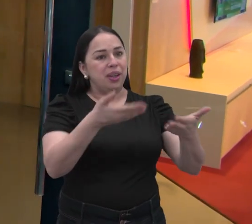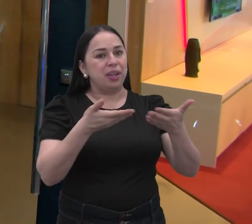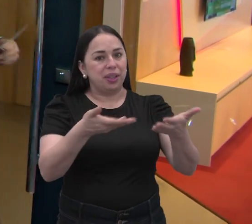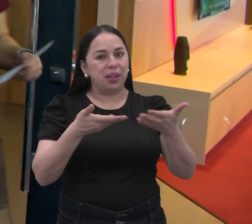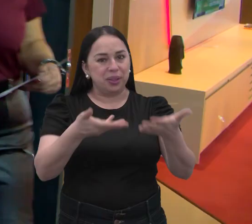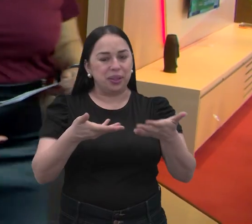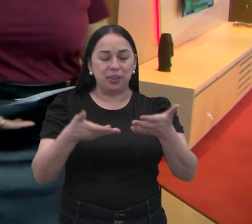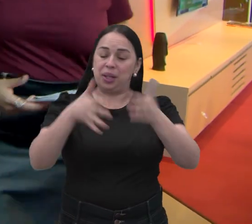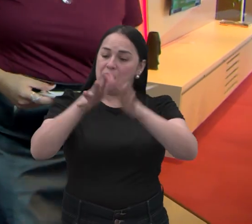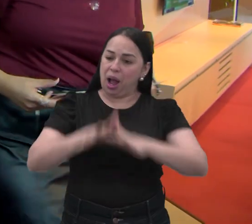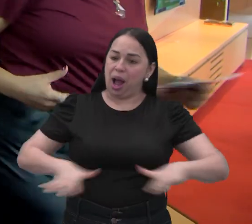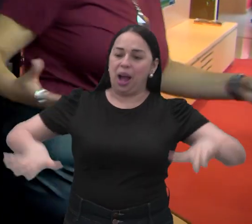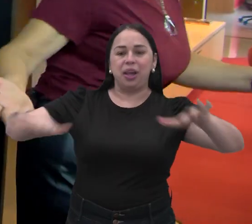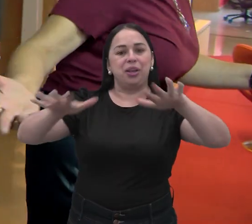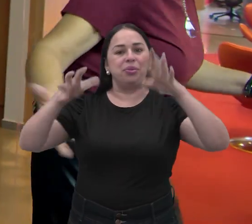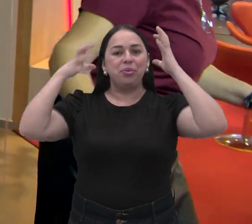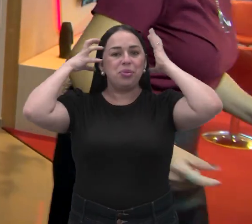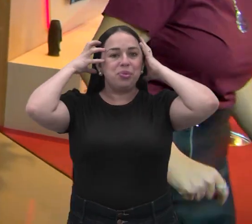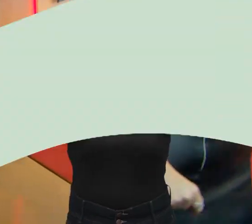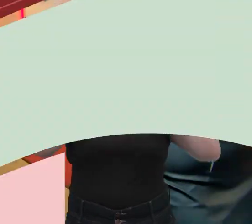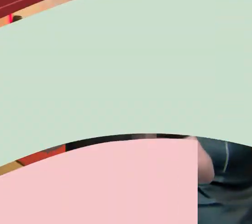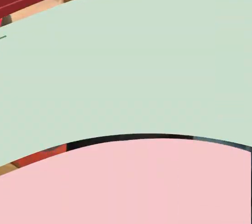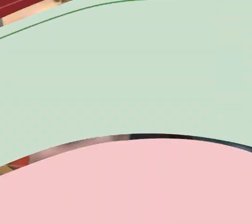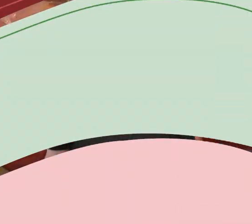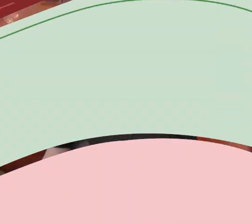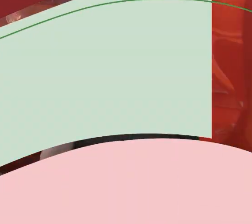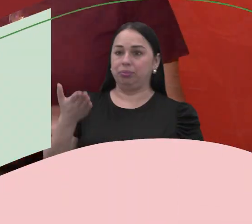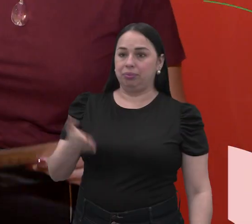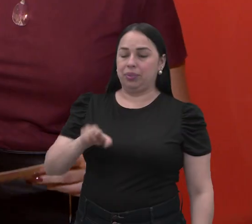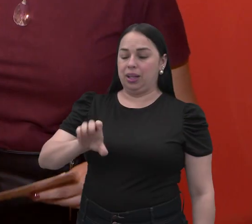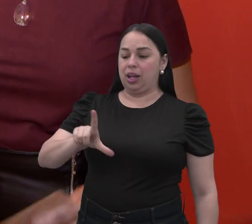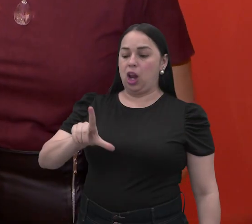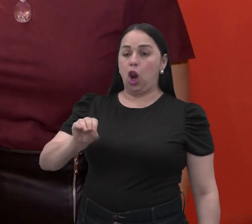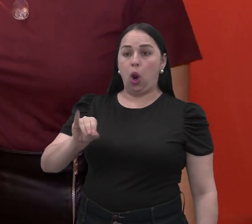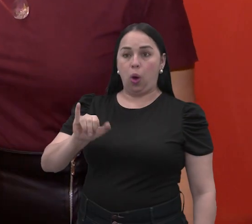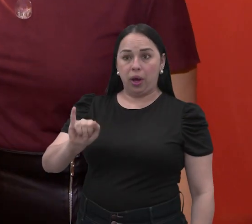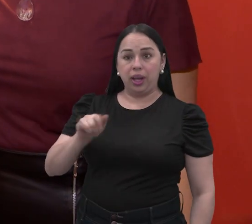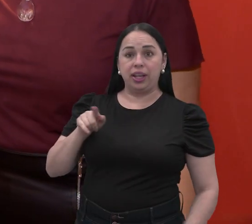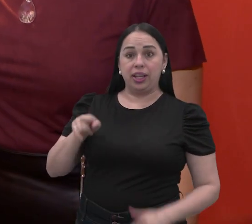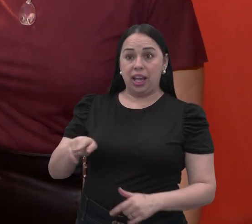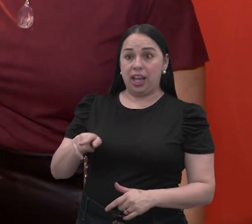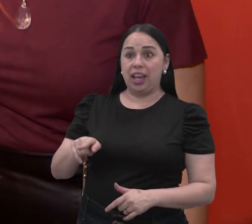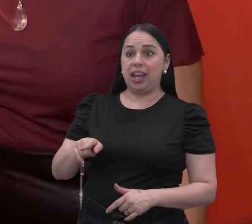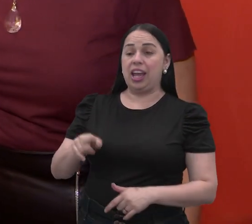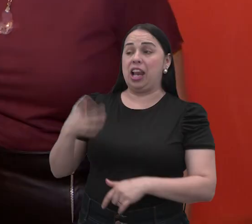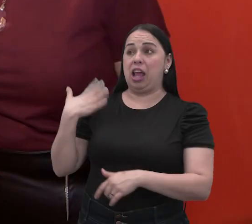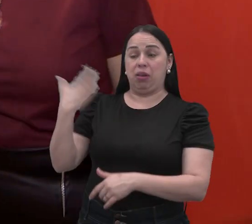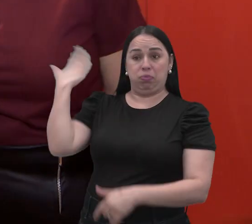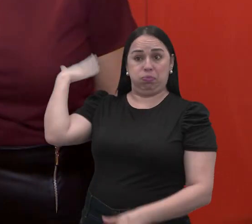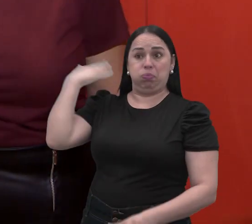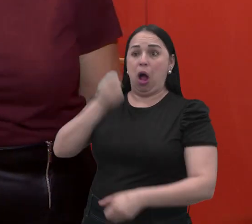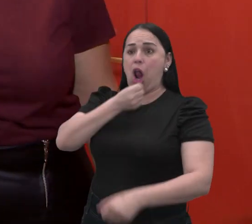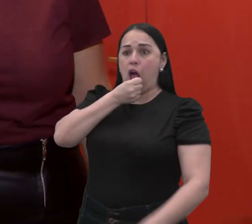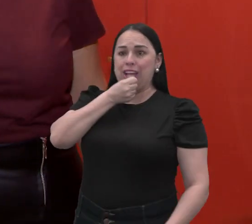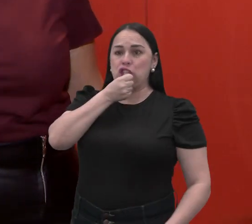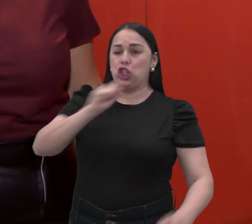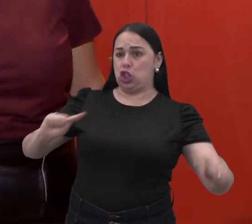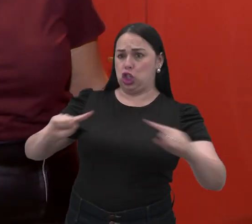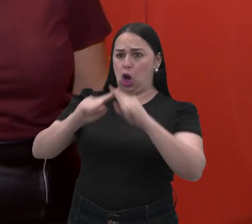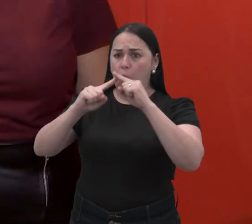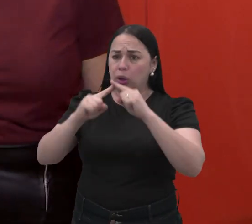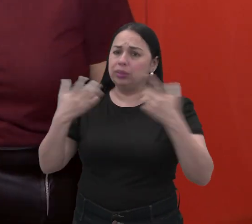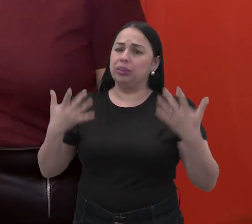Bem-vinda, Vanessa. Bem-vinda ao nosso estúdio. Eloy Moreno, locutor, dinossauro do